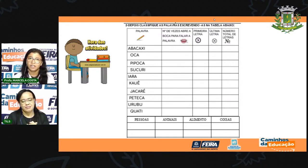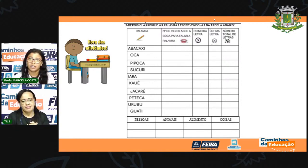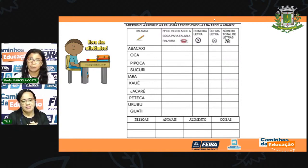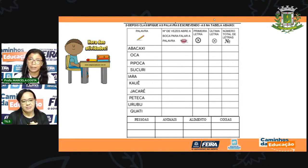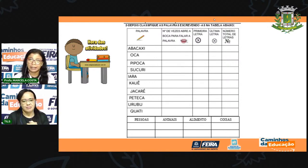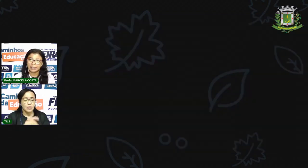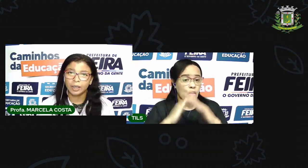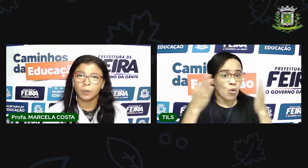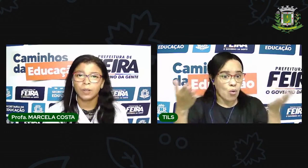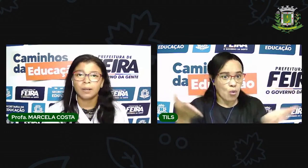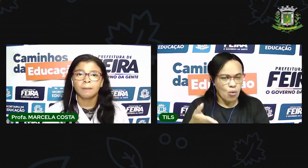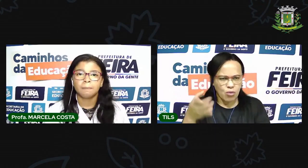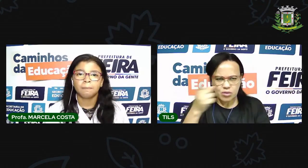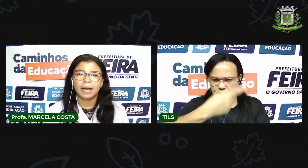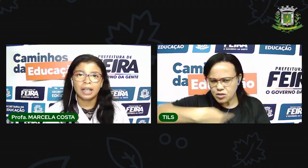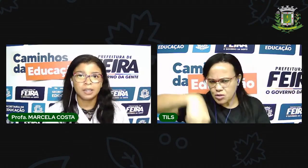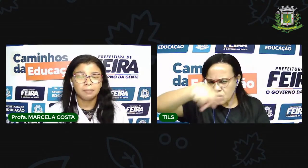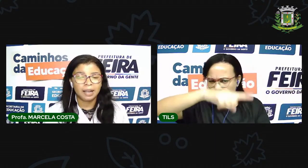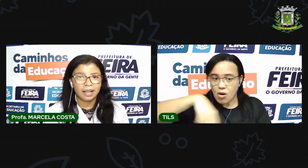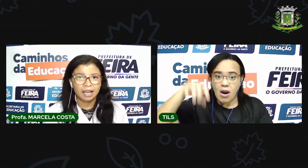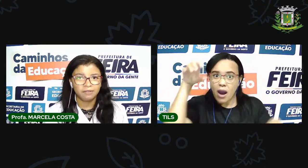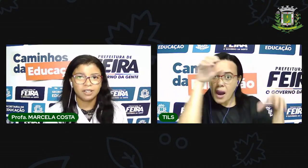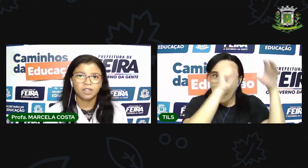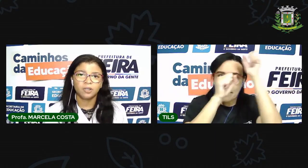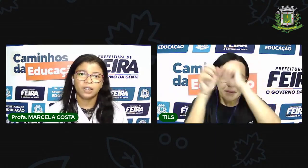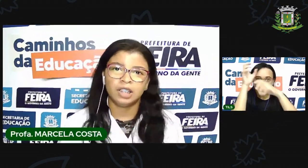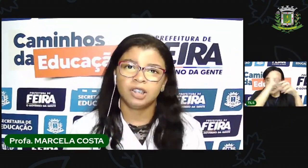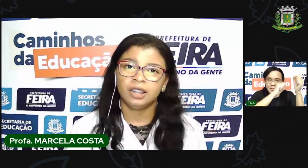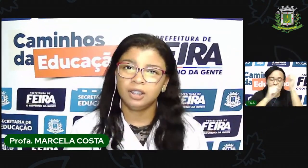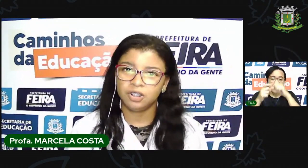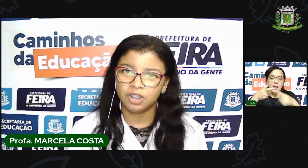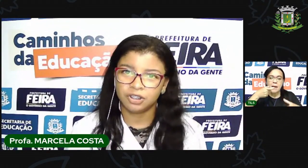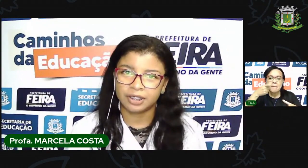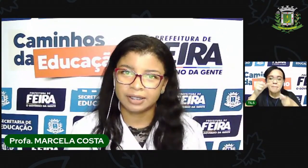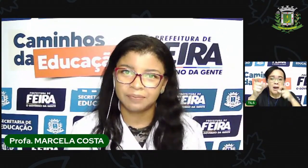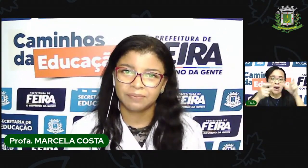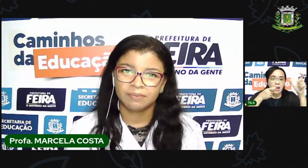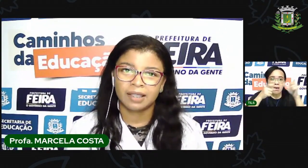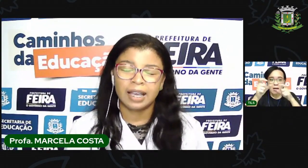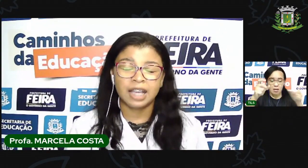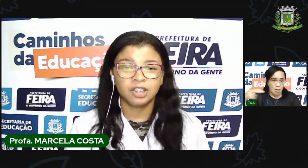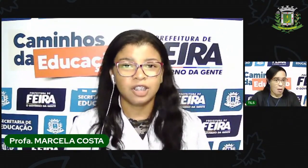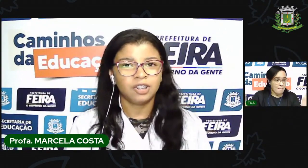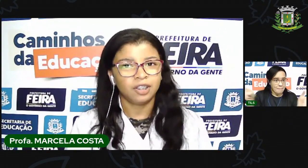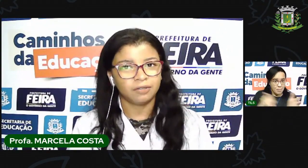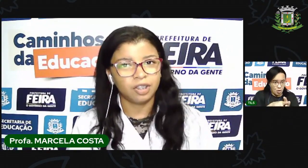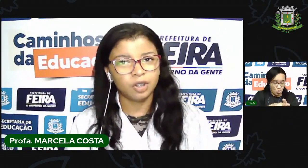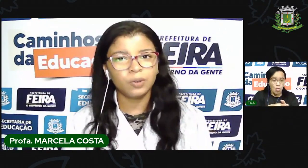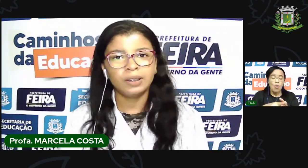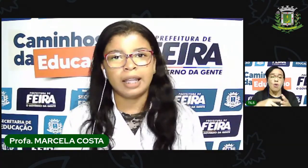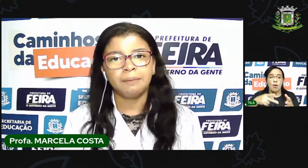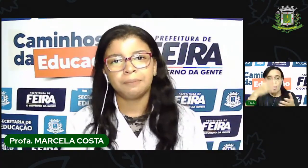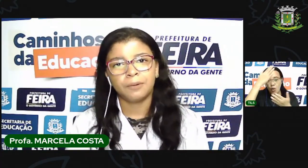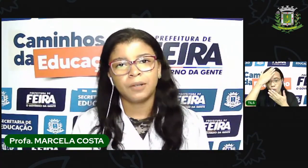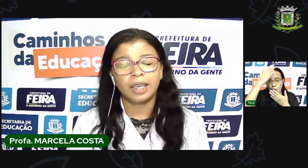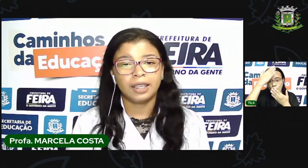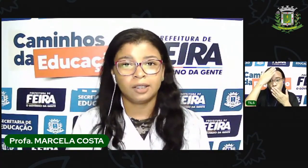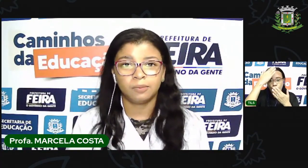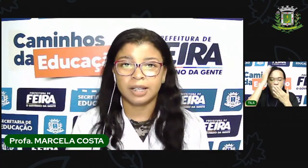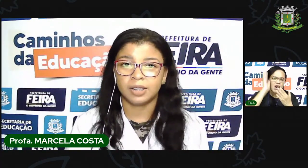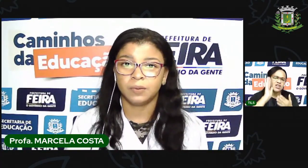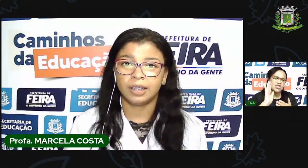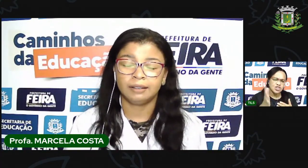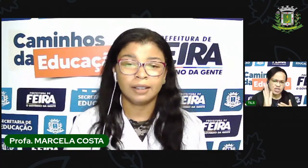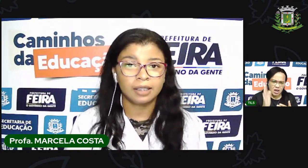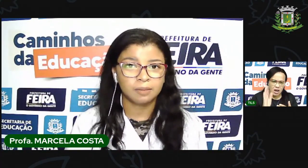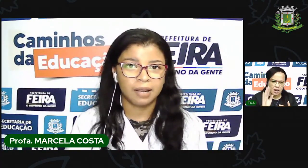Hoje, a gente aprendeu mais palavras de origem indígena. A gente já tinha visto, né? Por que